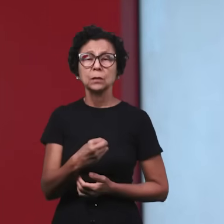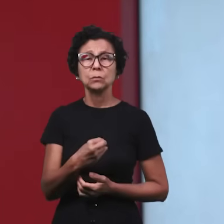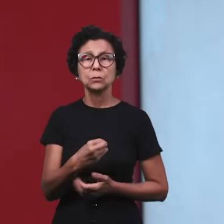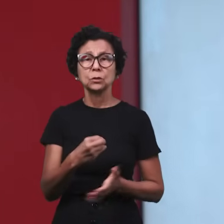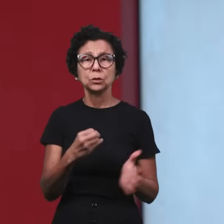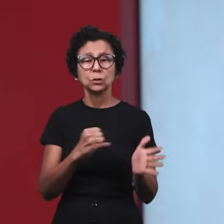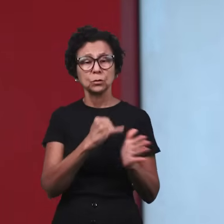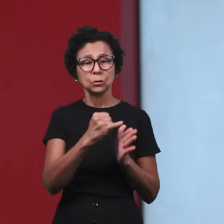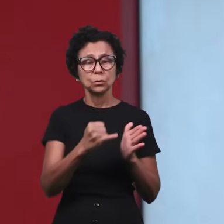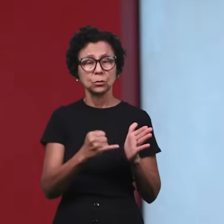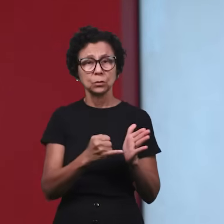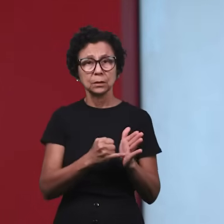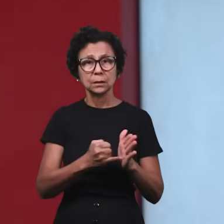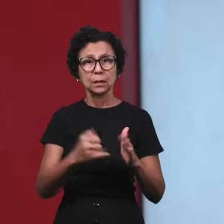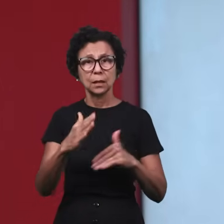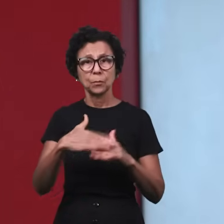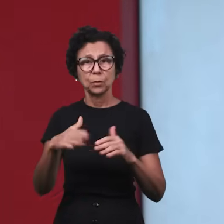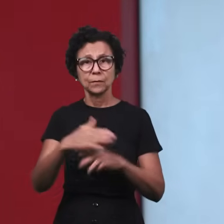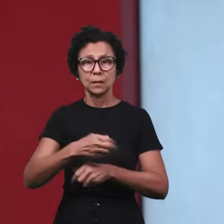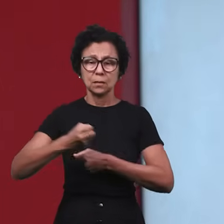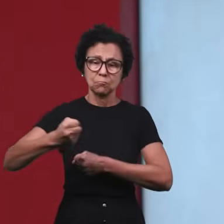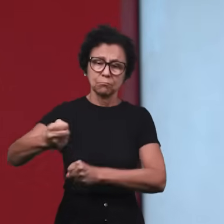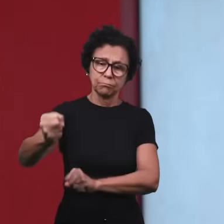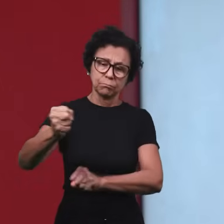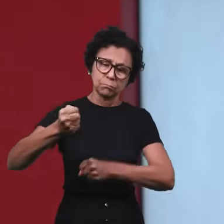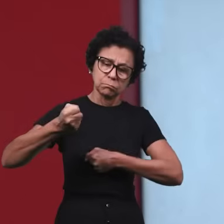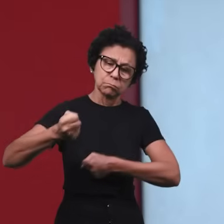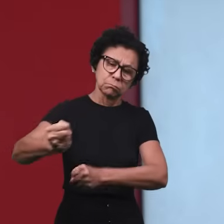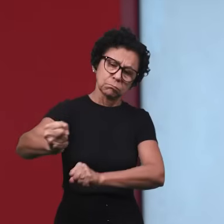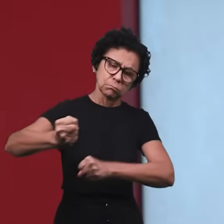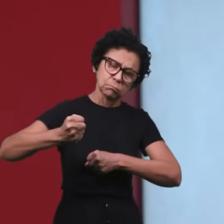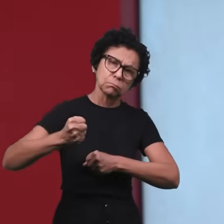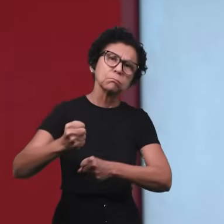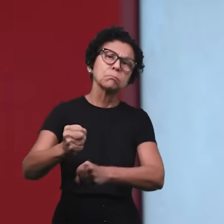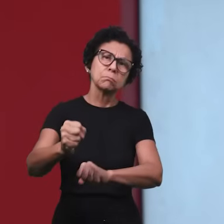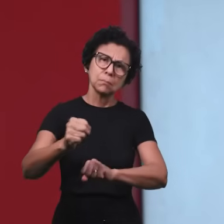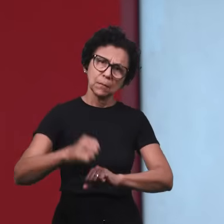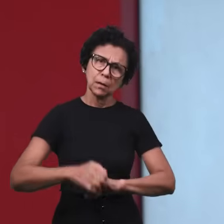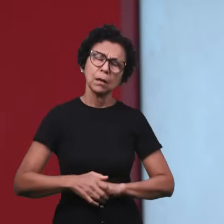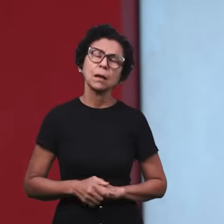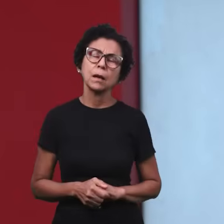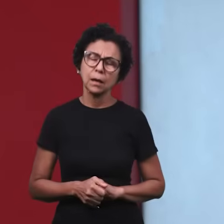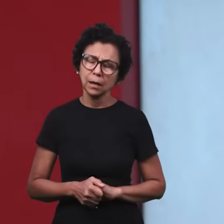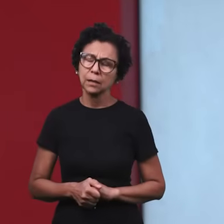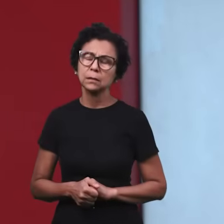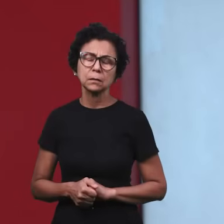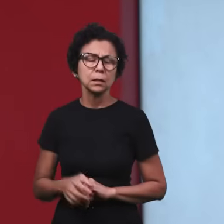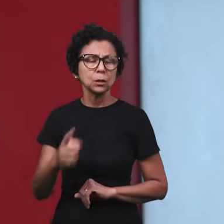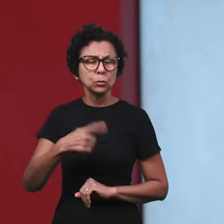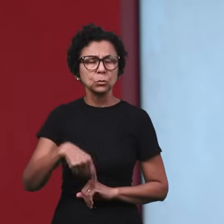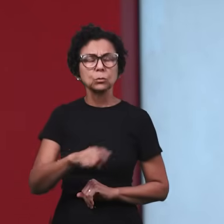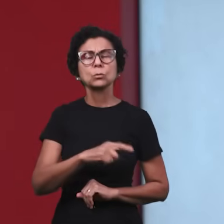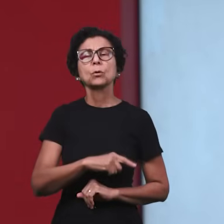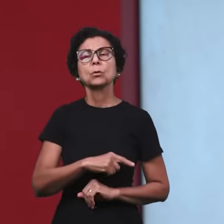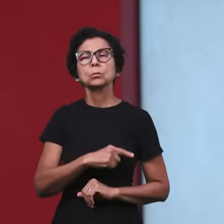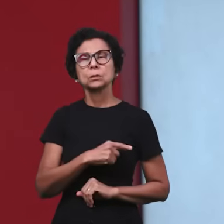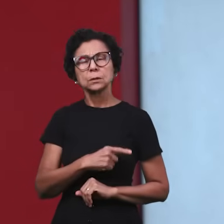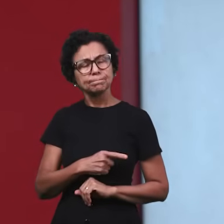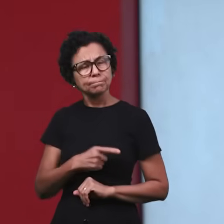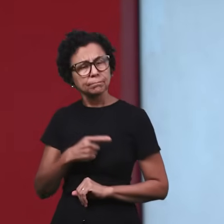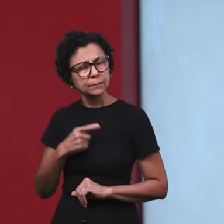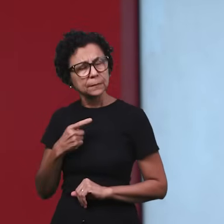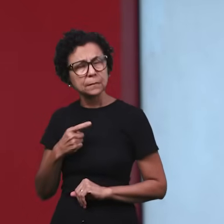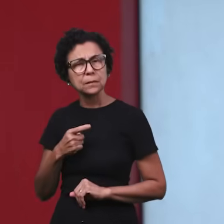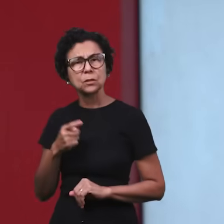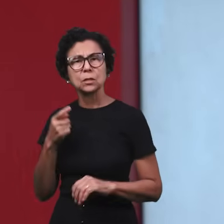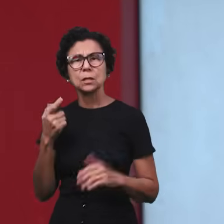Deus, ali aprendeu a profissão, a carpintaria. Ele era então um Senhor acessível aos cegos, aos leprosos, aos